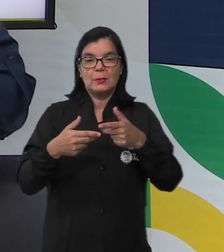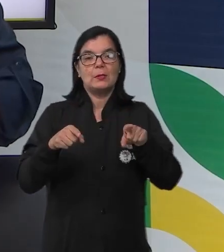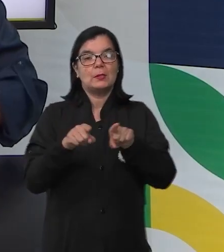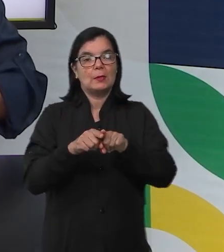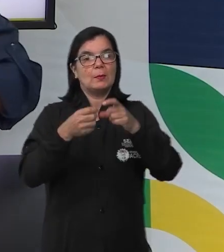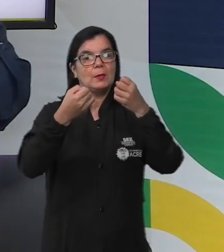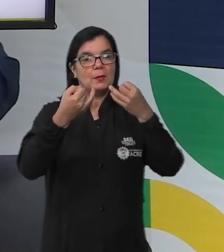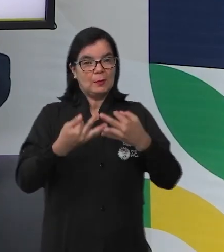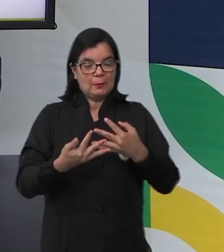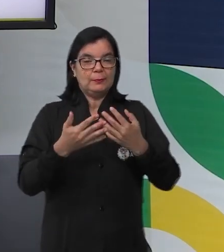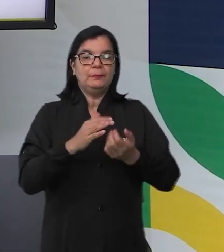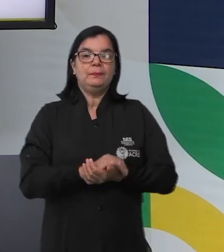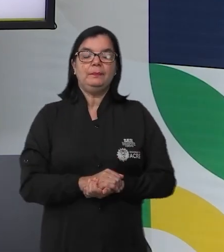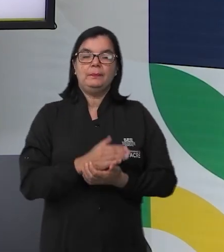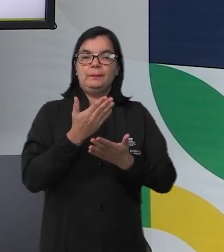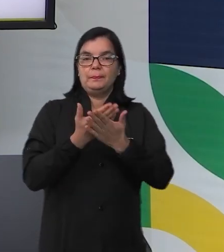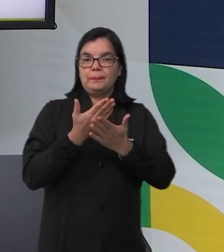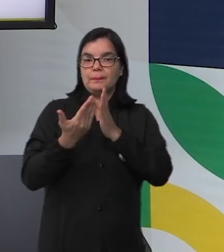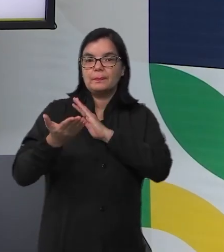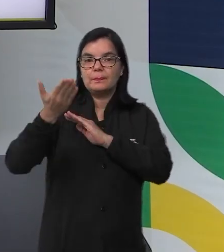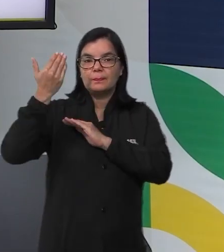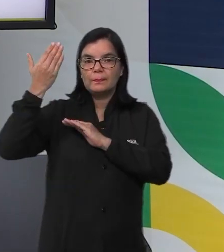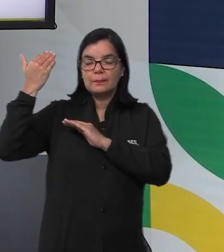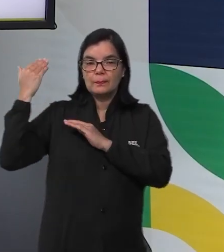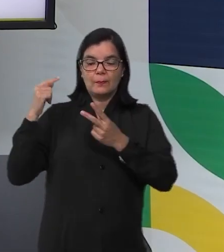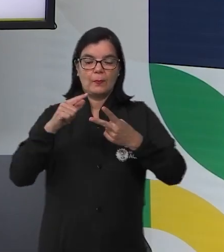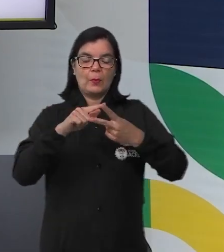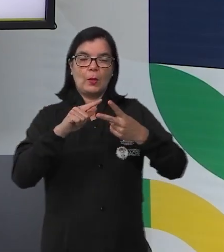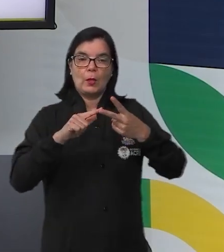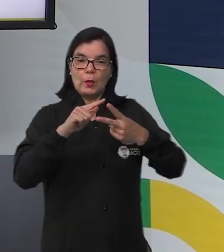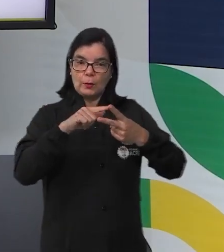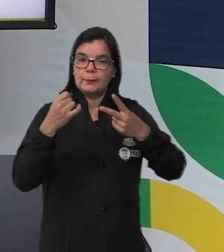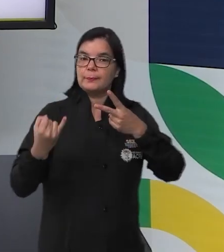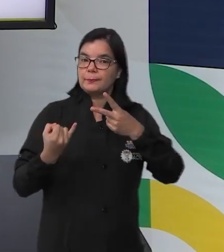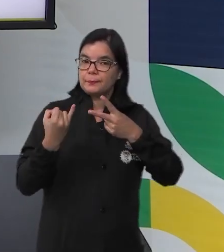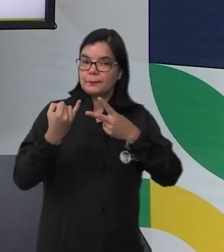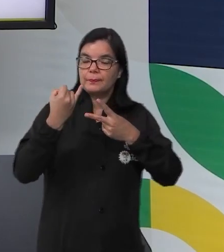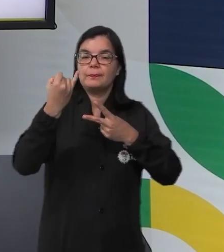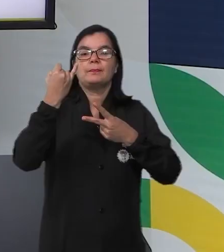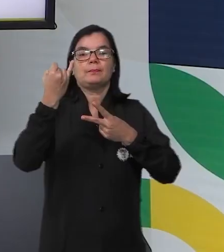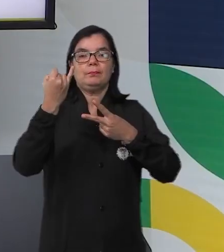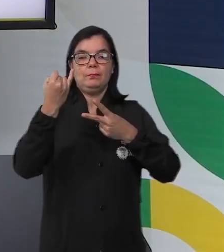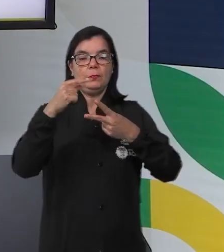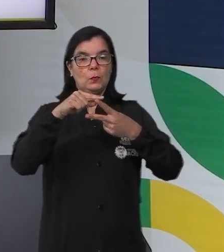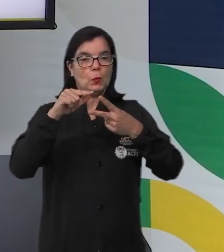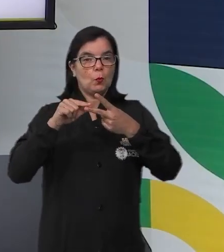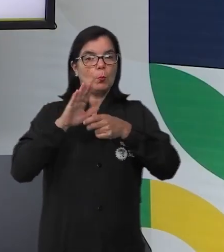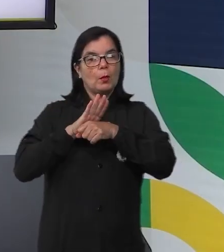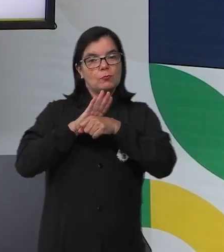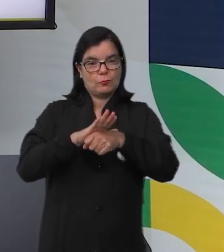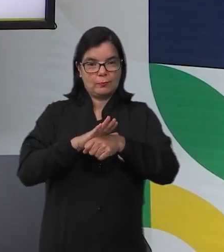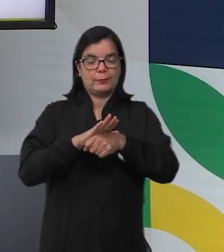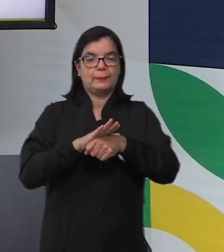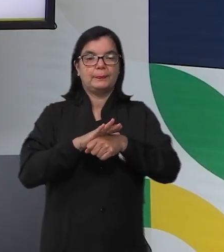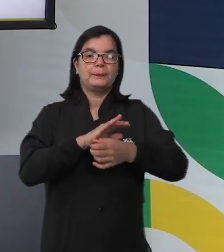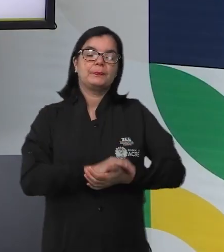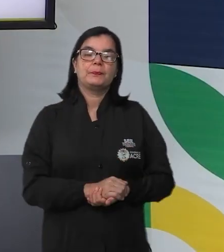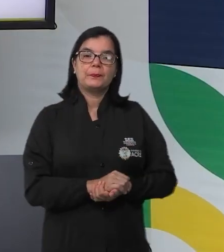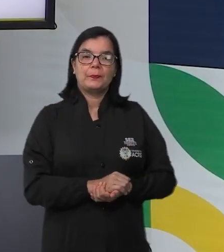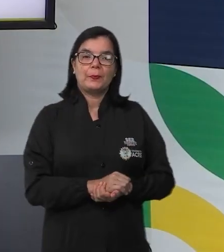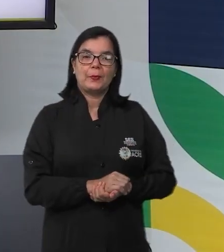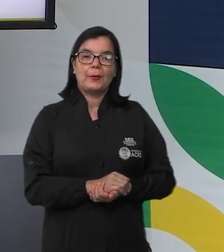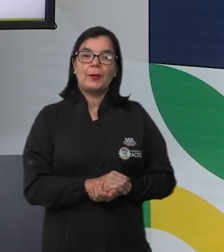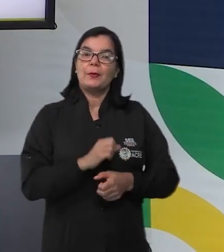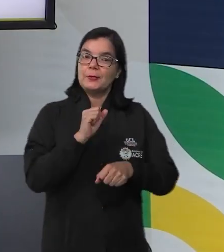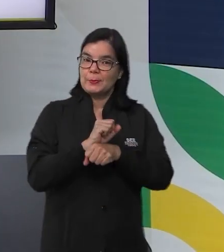eu falei disso na aula passada. As duas são importantes, pois uma ajuda a outra, tá? Bom,